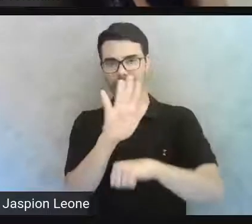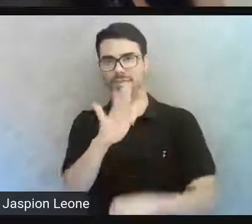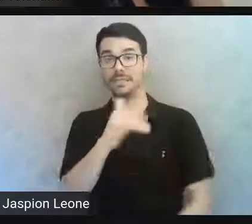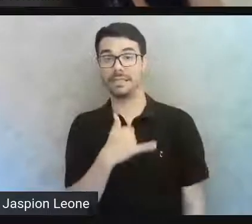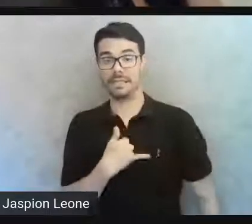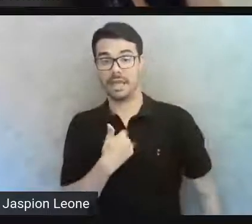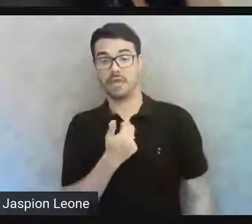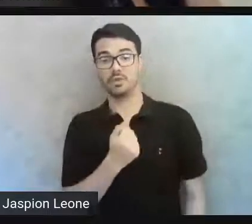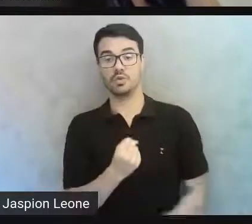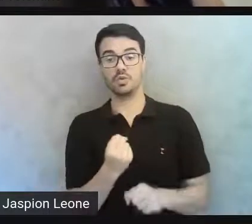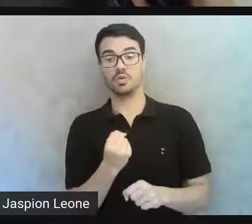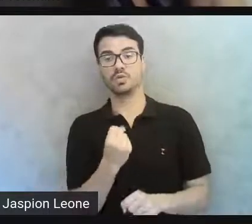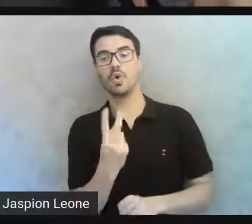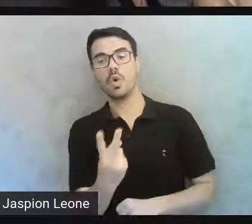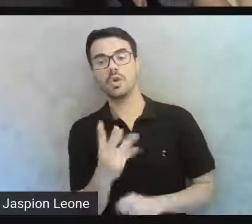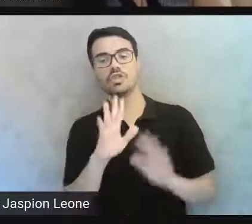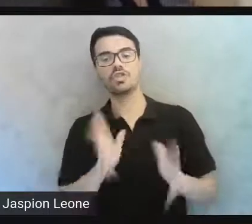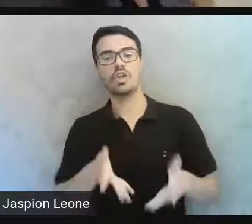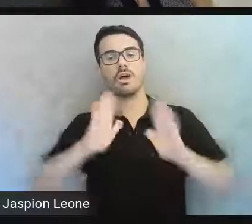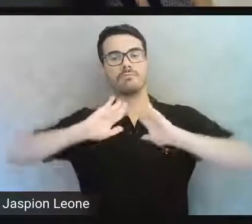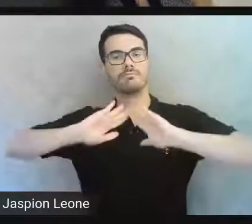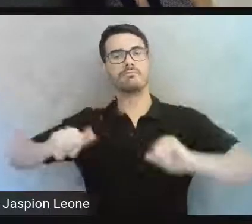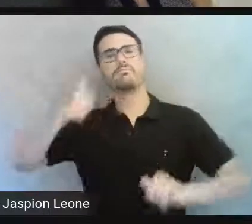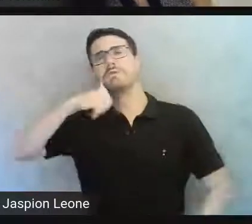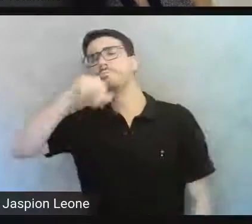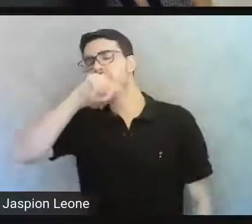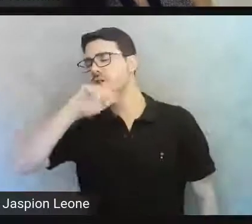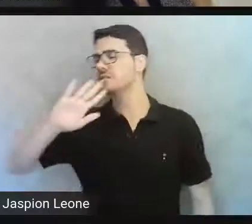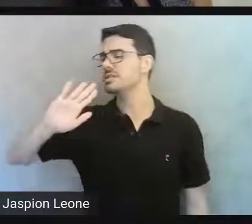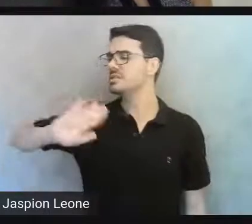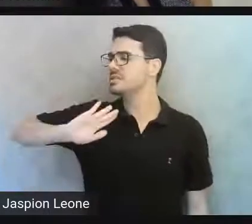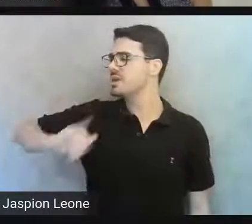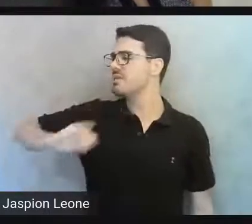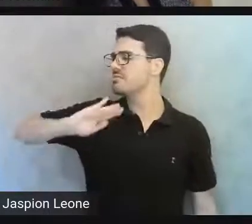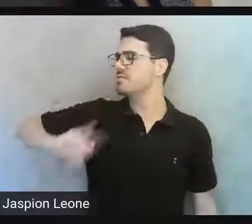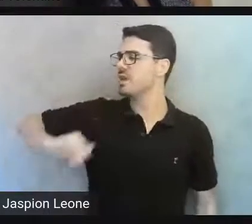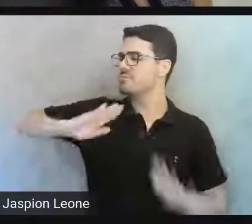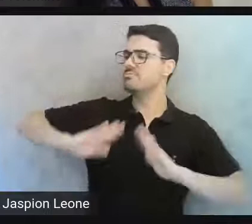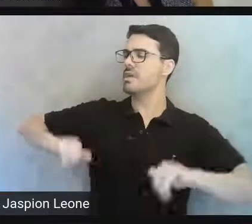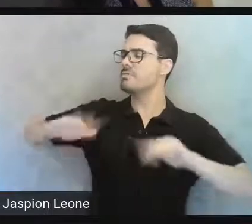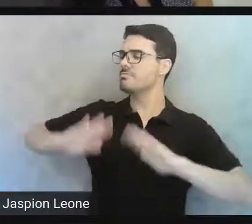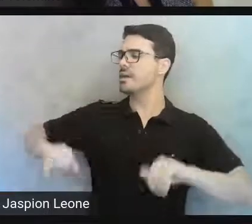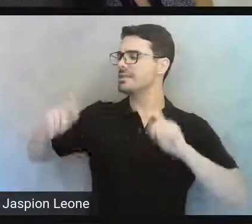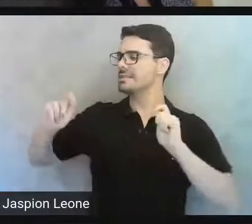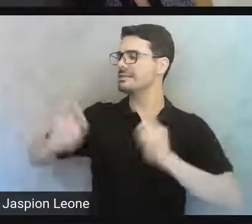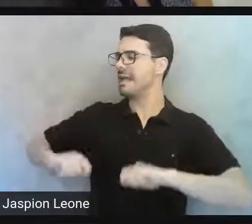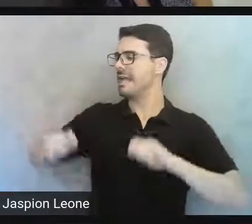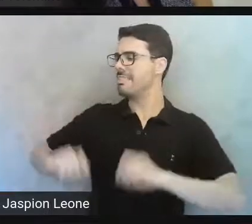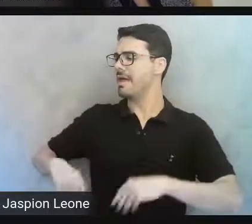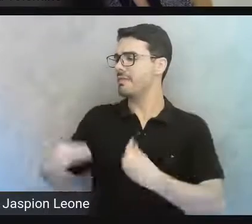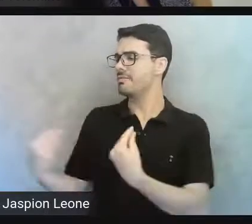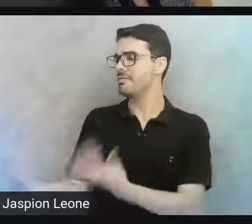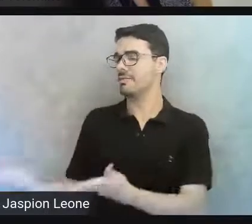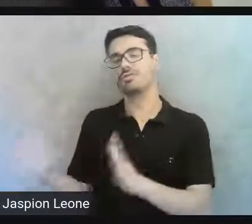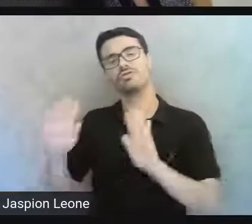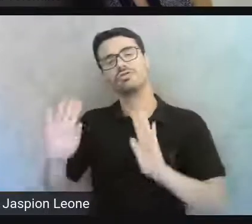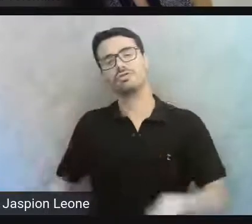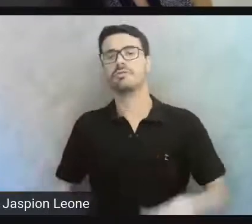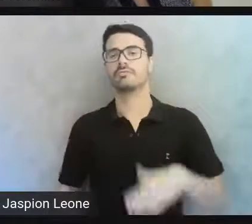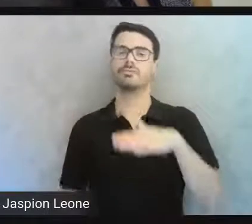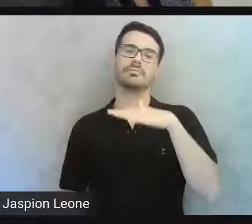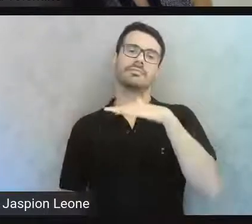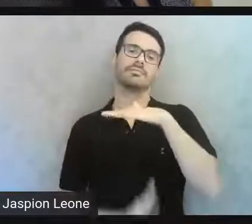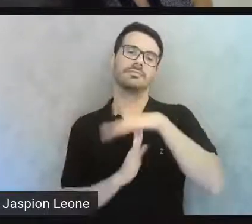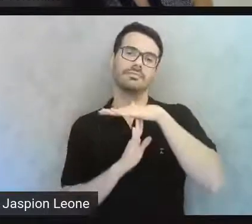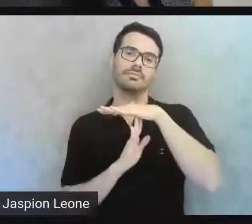ela já começa a pedir as coisas, né? Dá, mamãe, dá, papai, eu quero, né? Ali a gente já começa a dar alguns limites para ela. Tem uma coisa